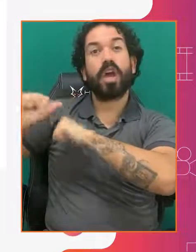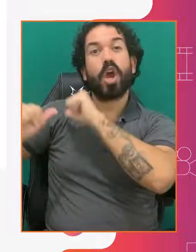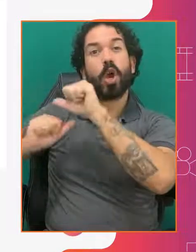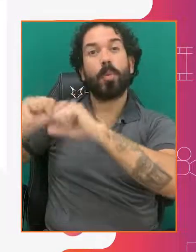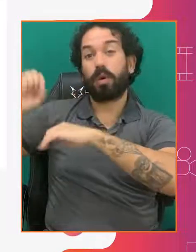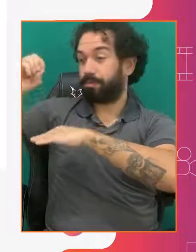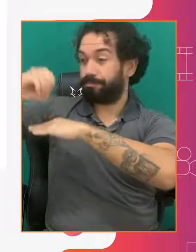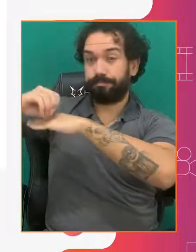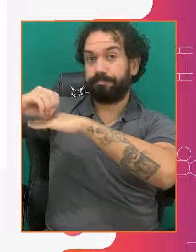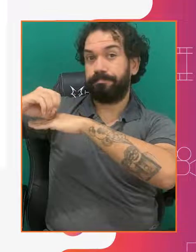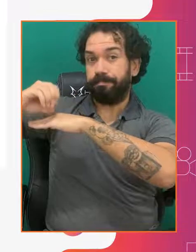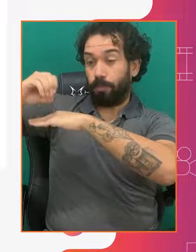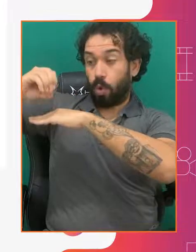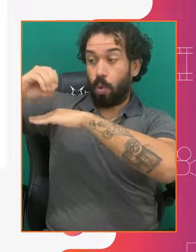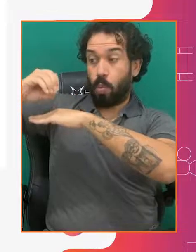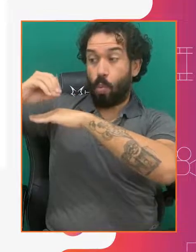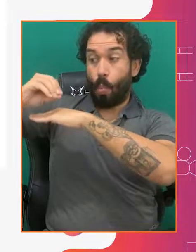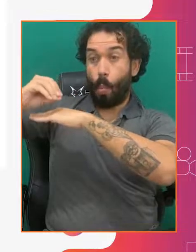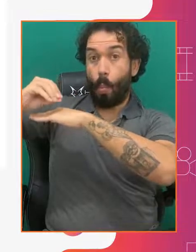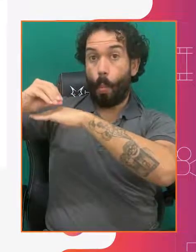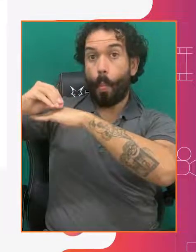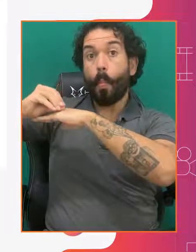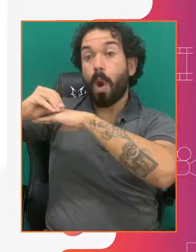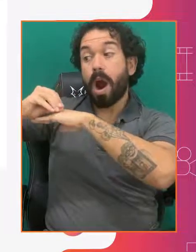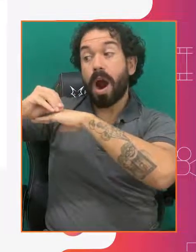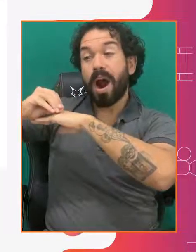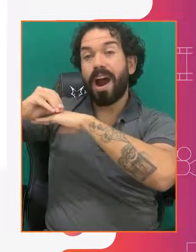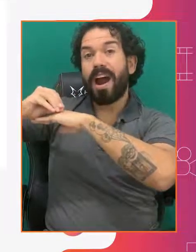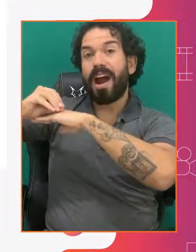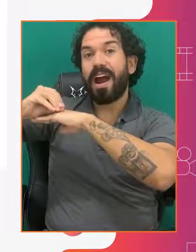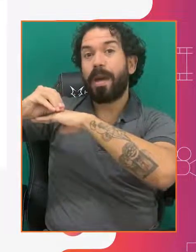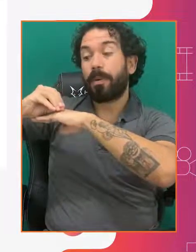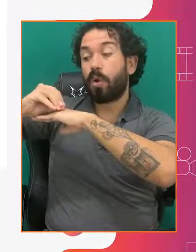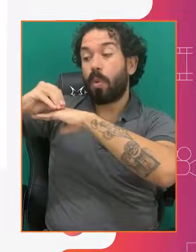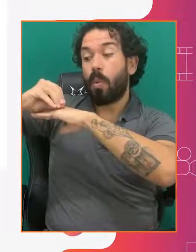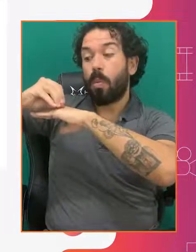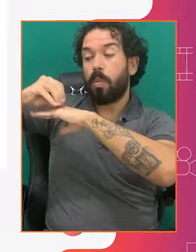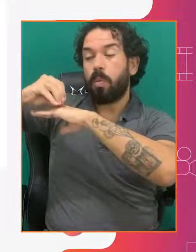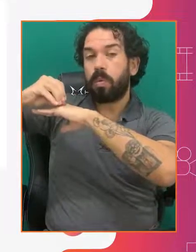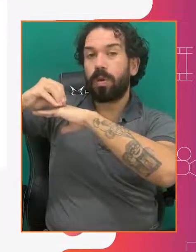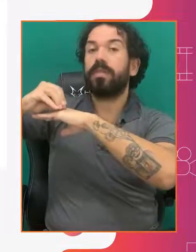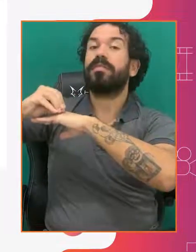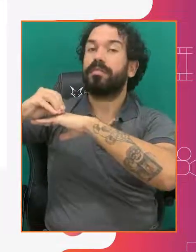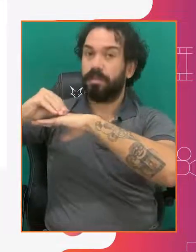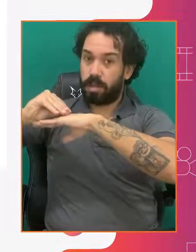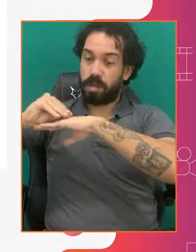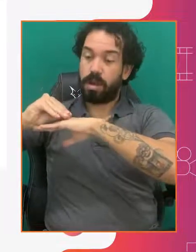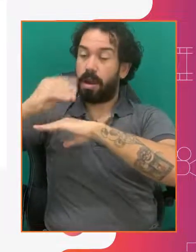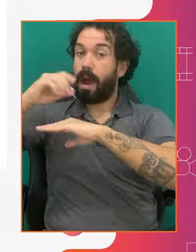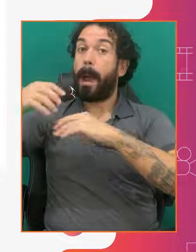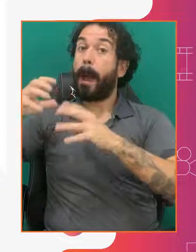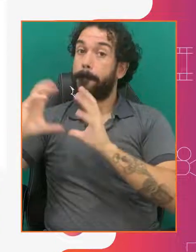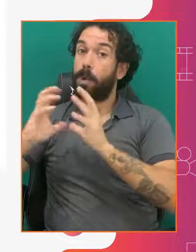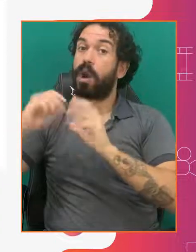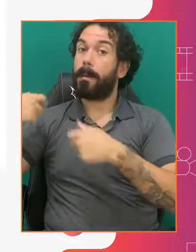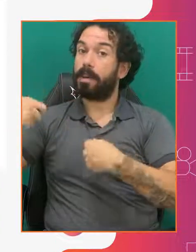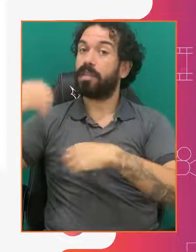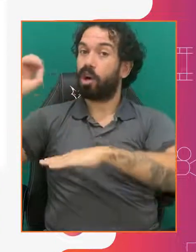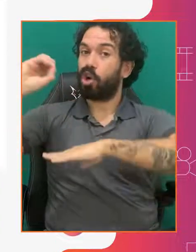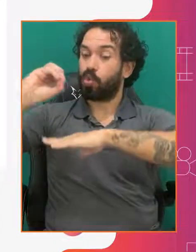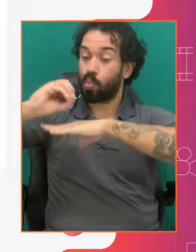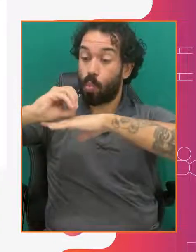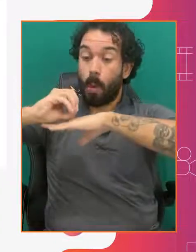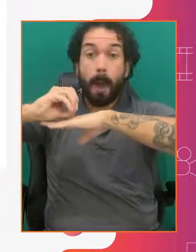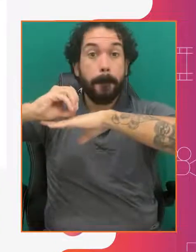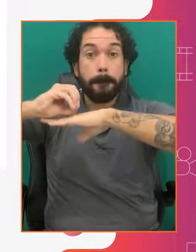uma alteração no seu formato, o comprimir e esticar. Ela vai necessariamente achatar.